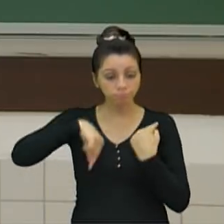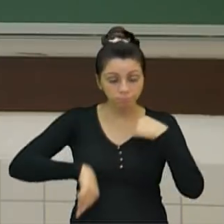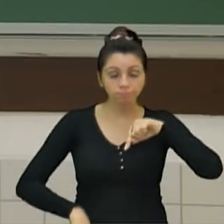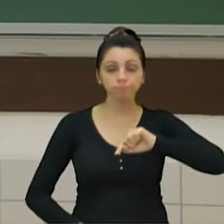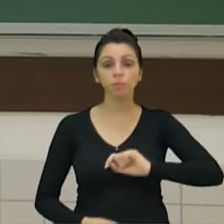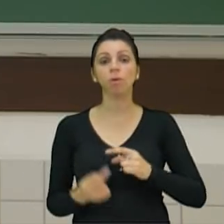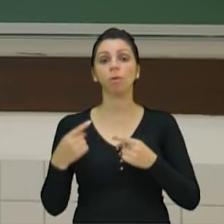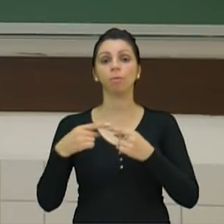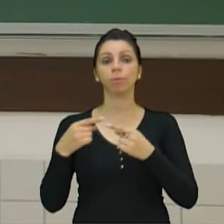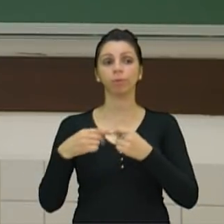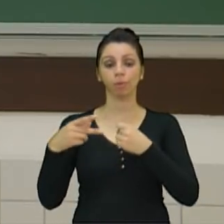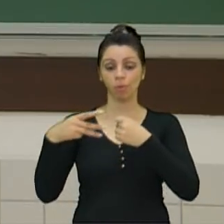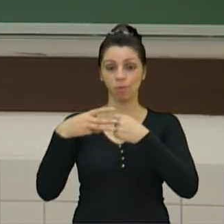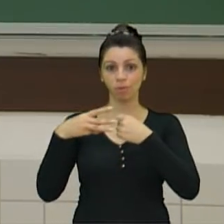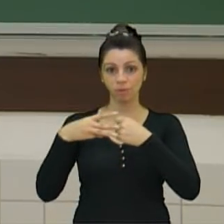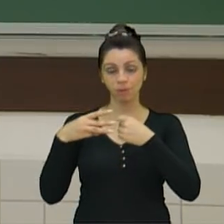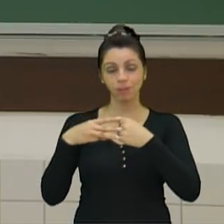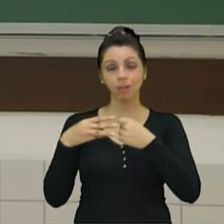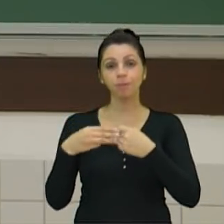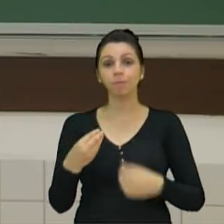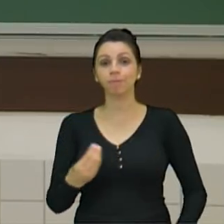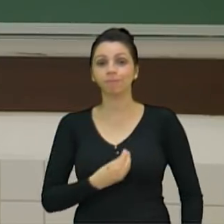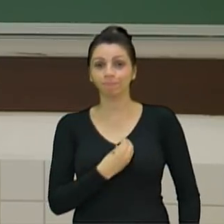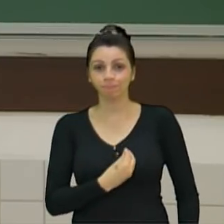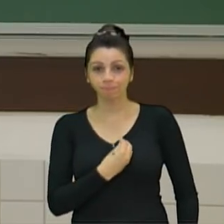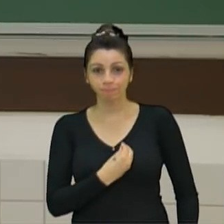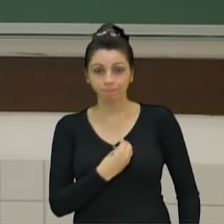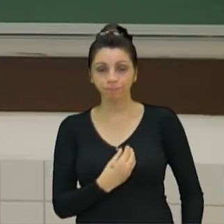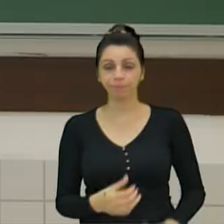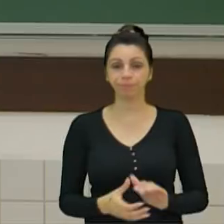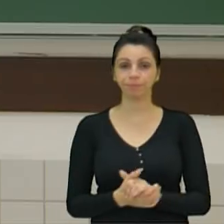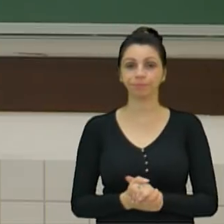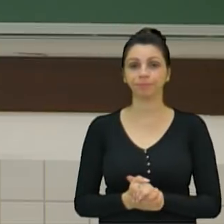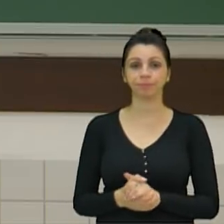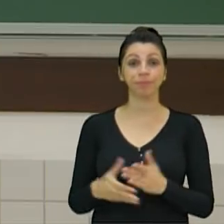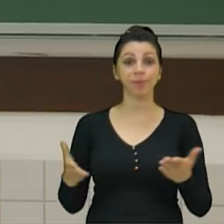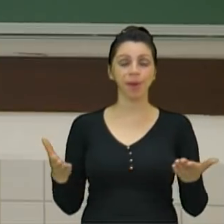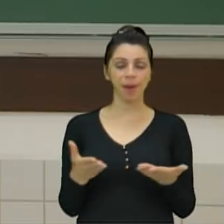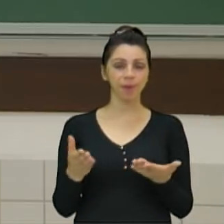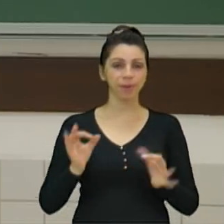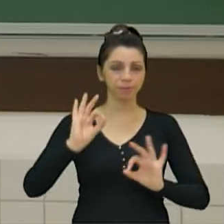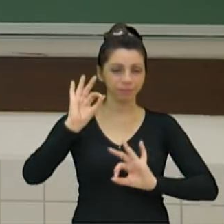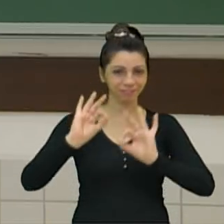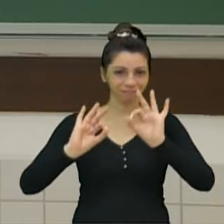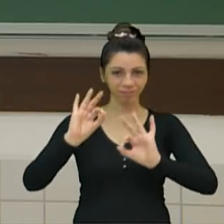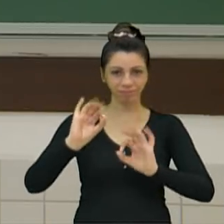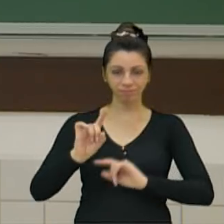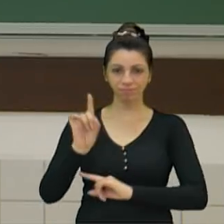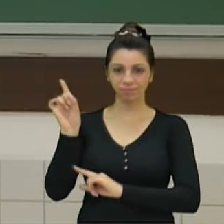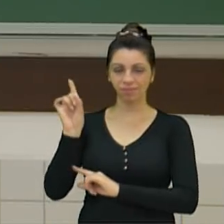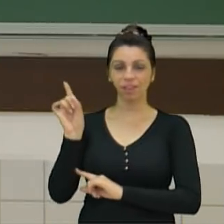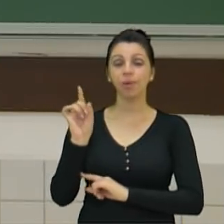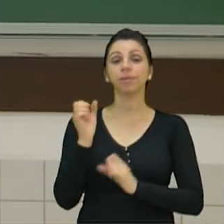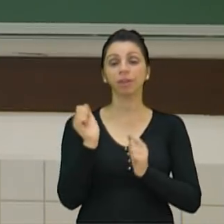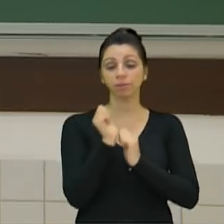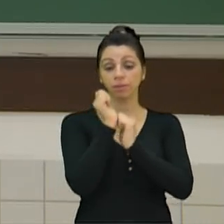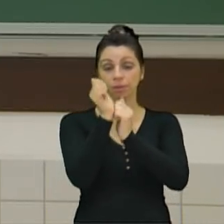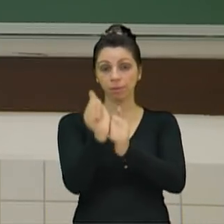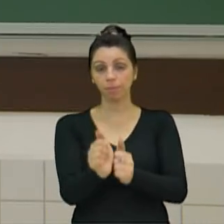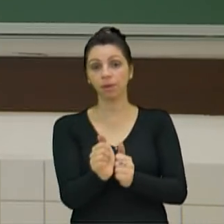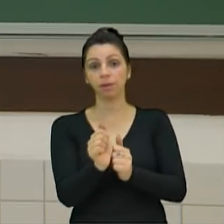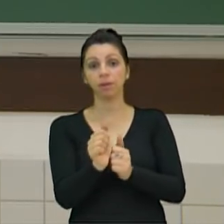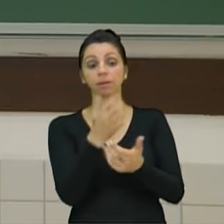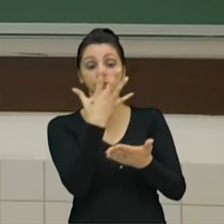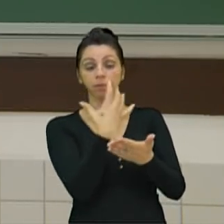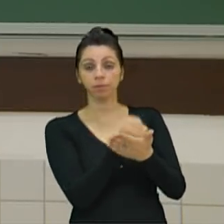tá? Agora eu vou fazer um esqueminha aqui no quadro, quero que você acompanhe, anota aí no seu material, tá? Que é para